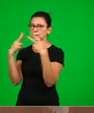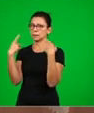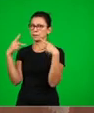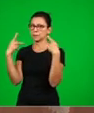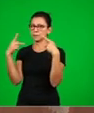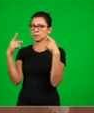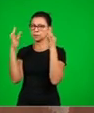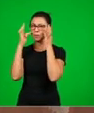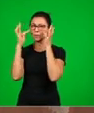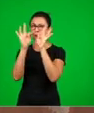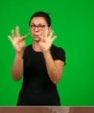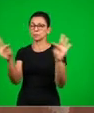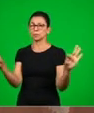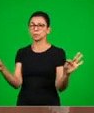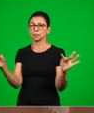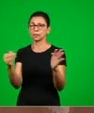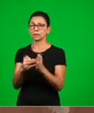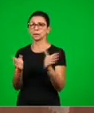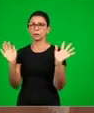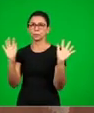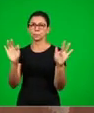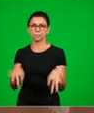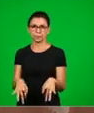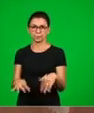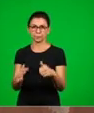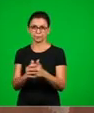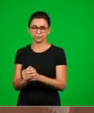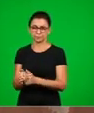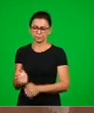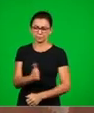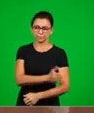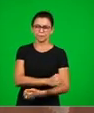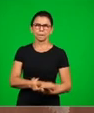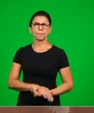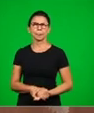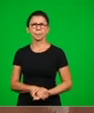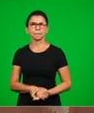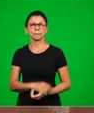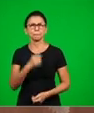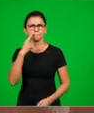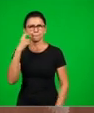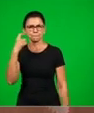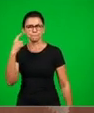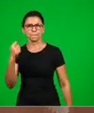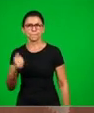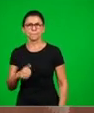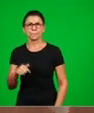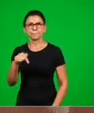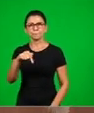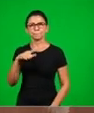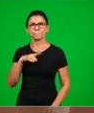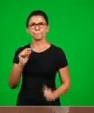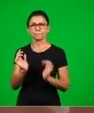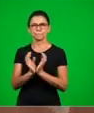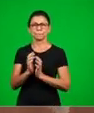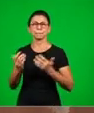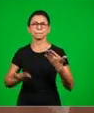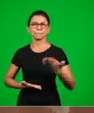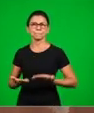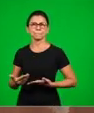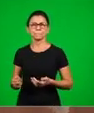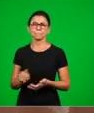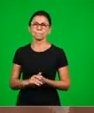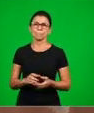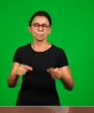virá o fim. Vamos só fazer uma observação. Chegou aqui um pedido de um grupo de irmãos falando a respeito da morte e ressurreição de